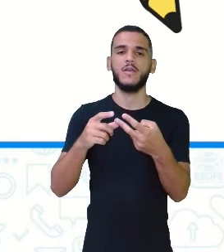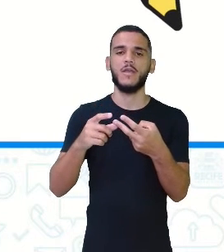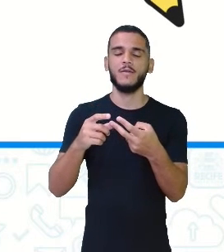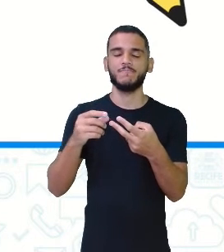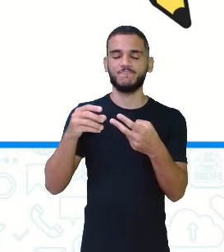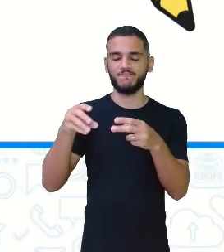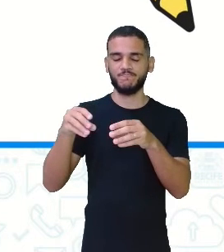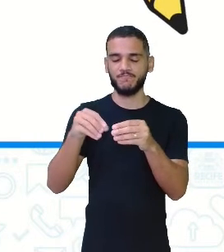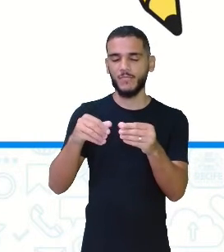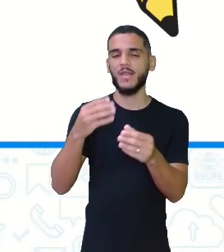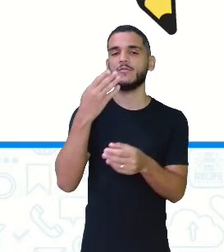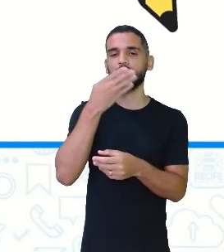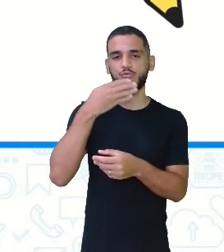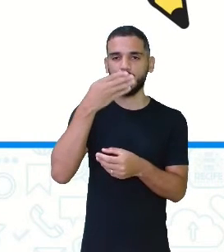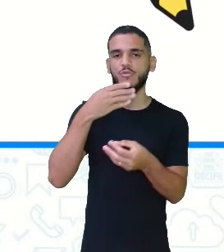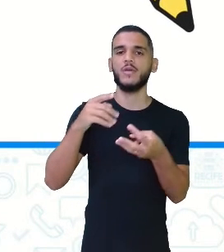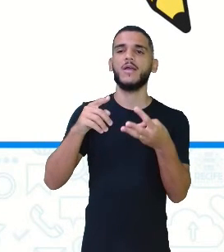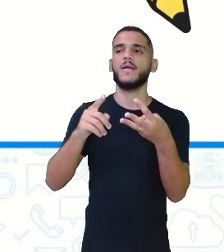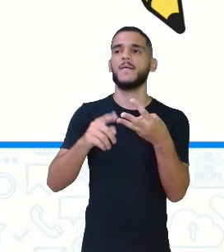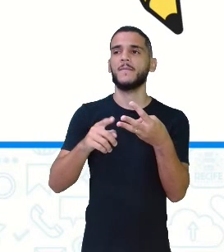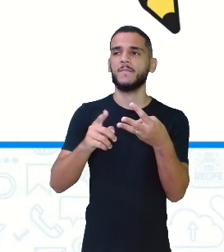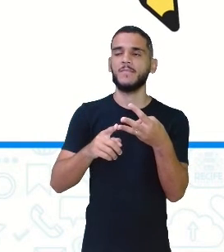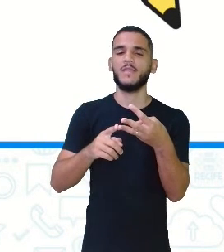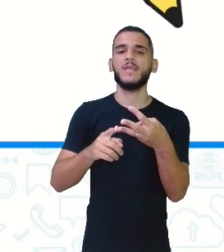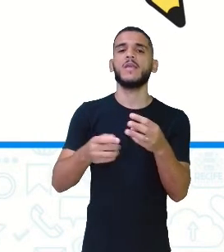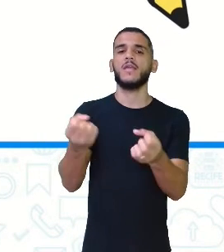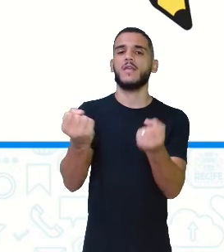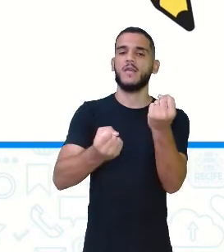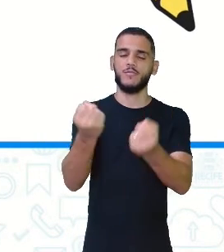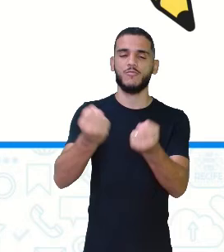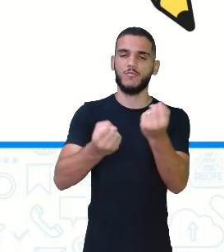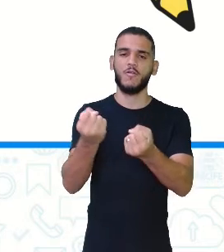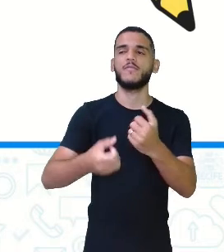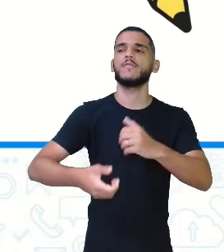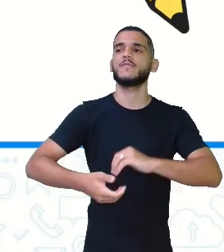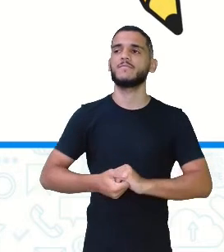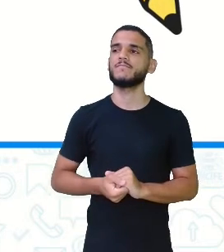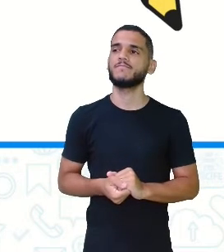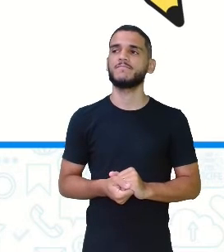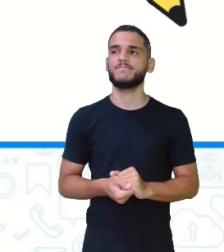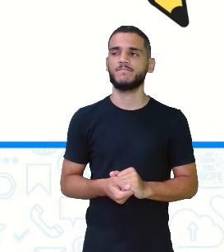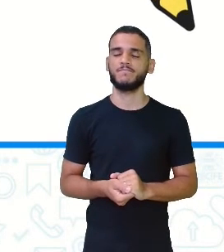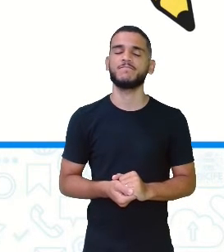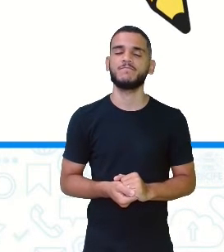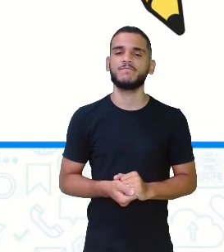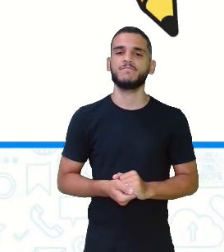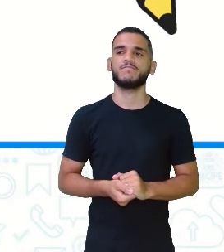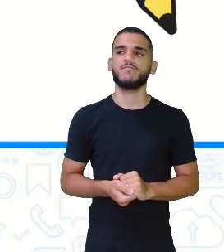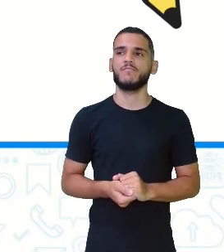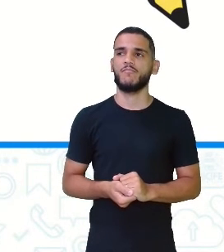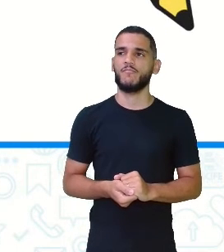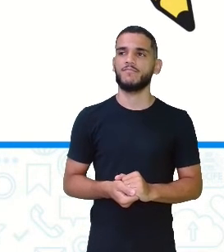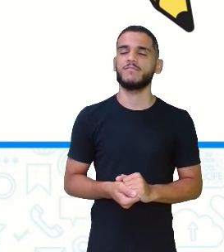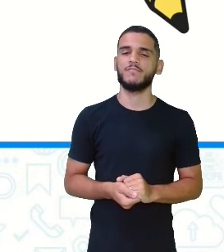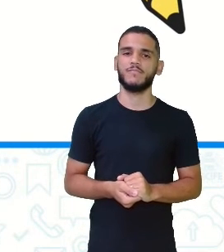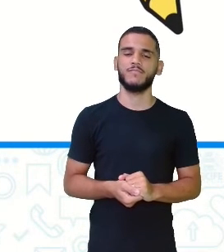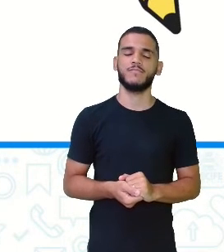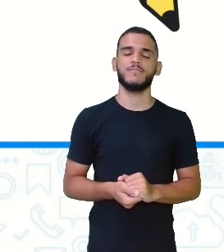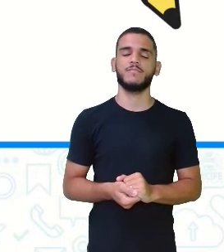esquema. Primeira, segunda. Primeira, segunda, primeira, segunda.